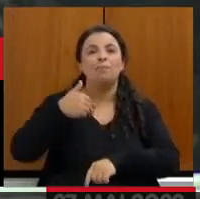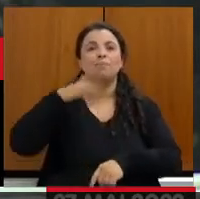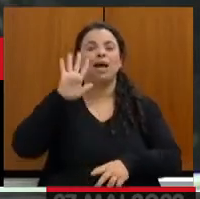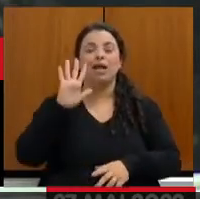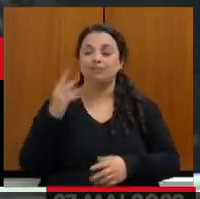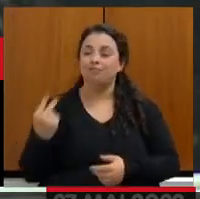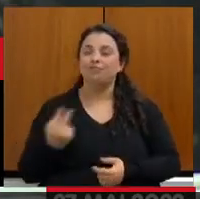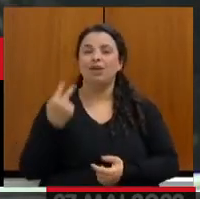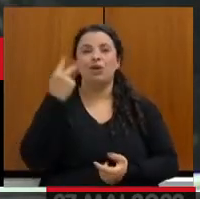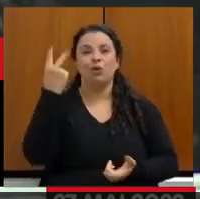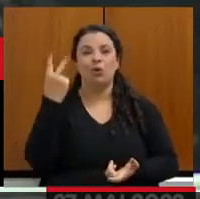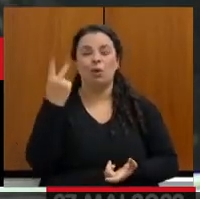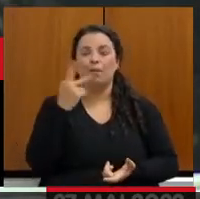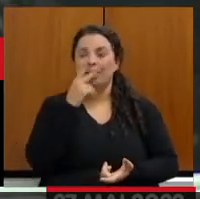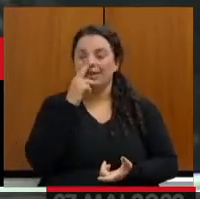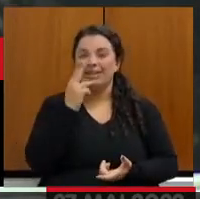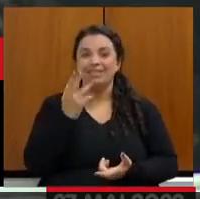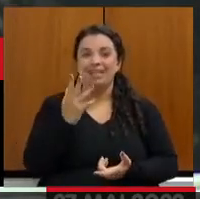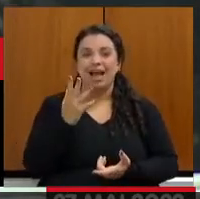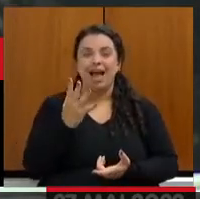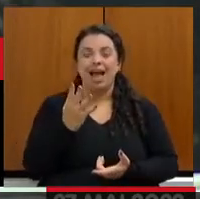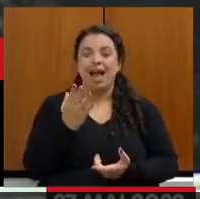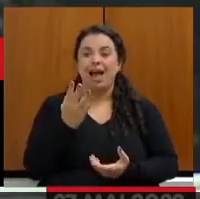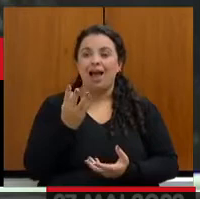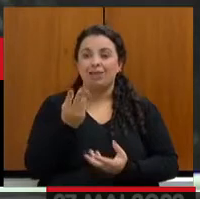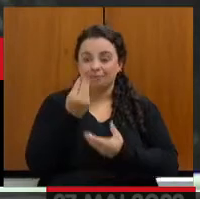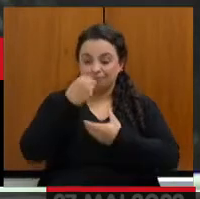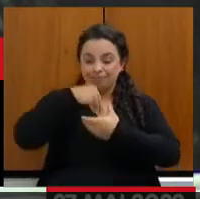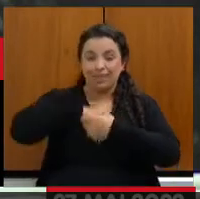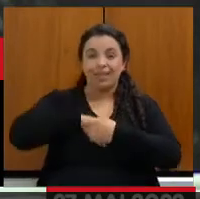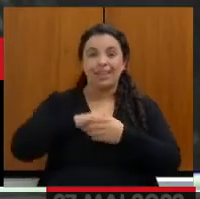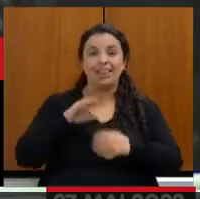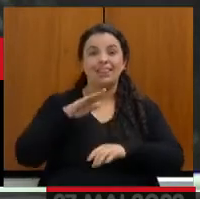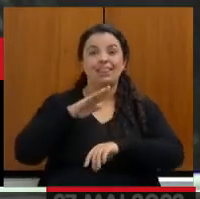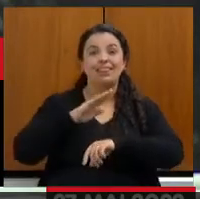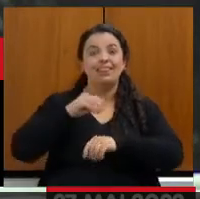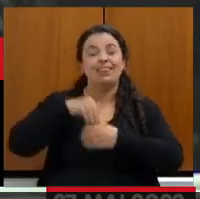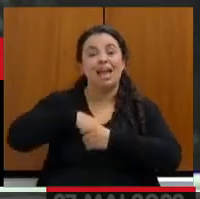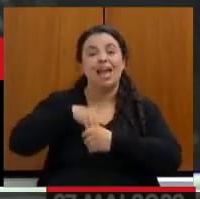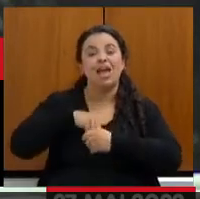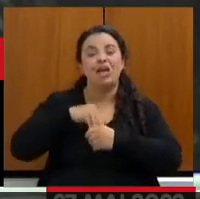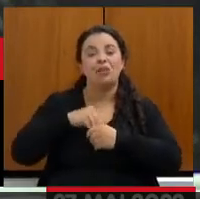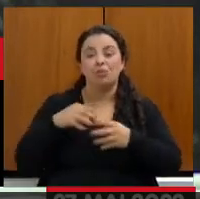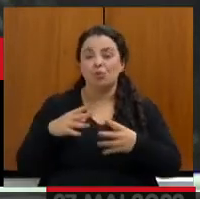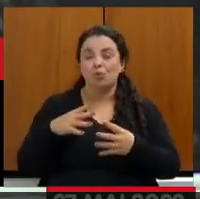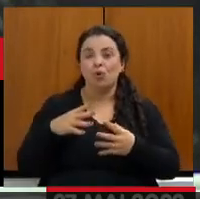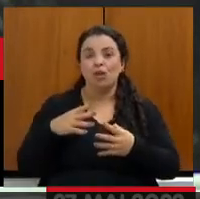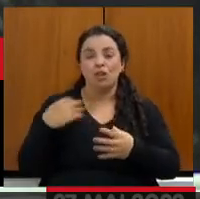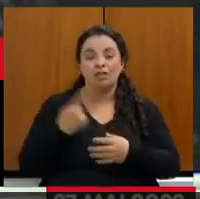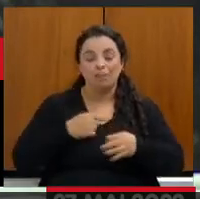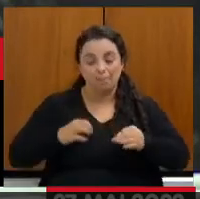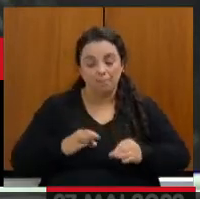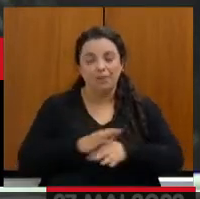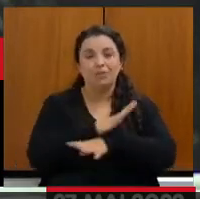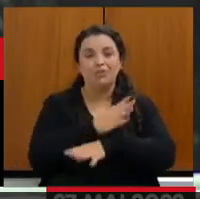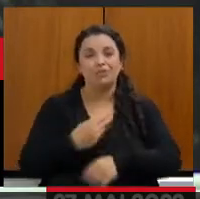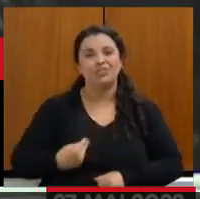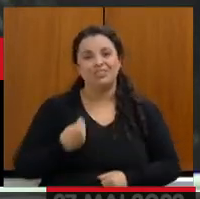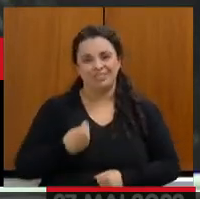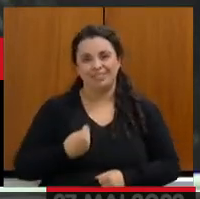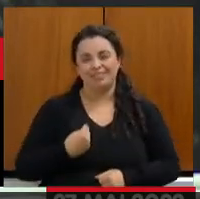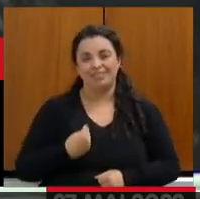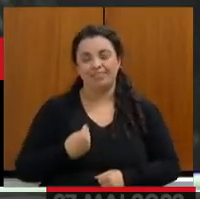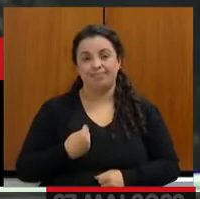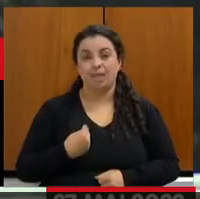alimenta o nosso lado transcendente o nosso lado maior o nosso lado mais plena a nossa existência a escutar